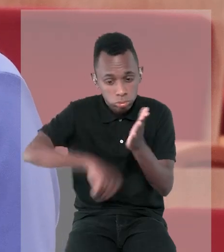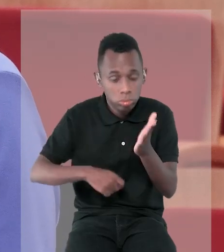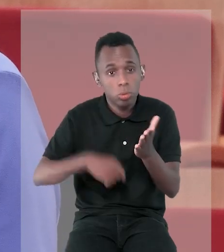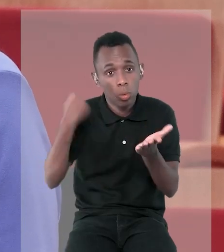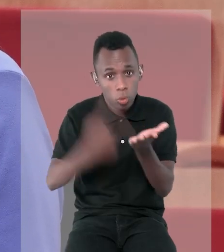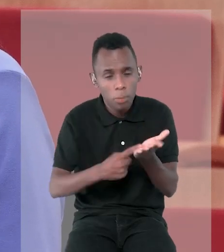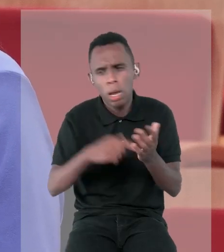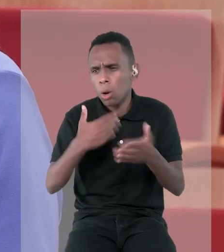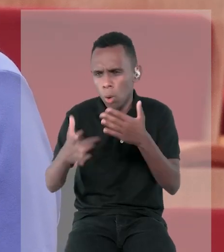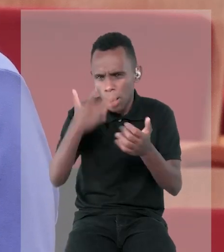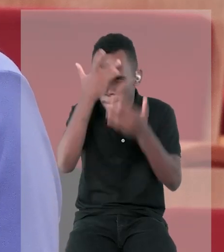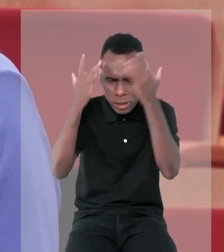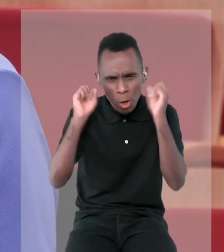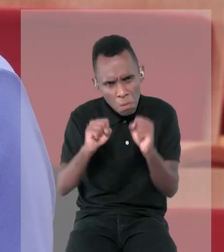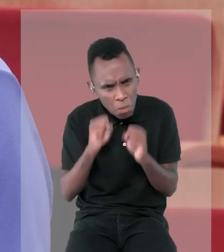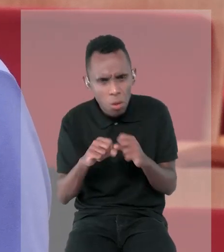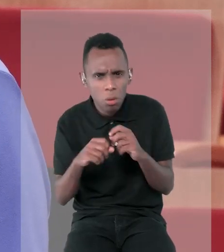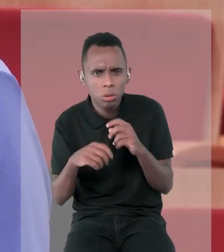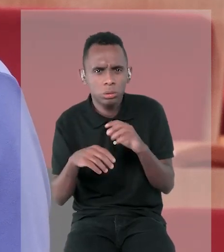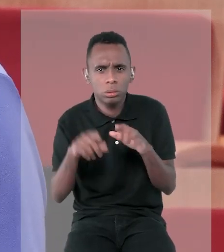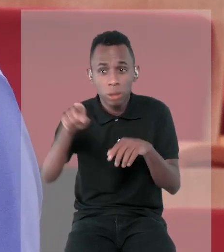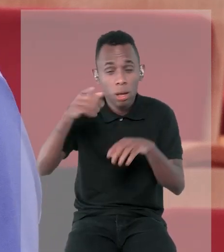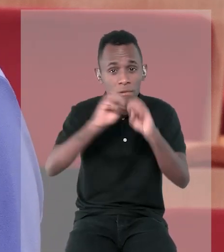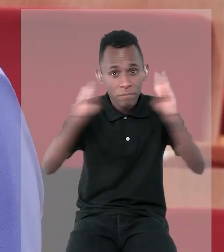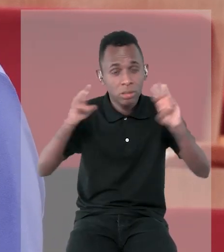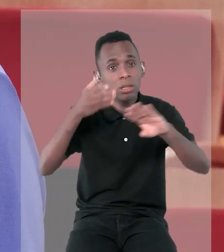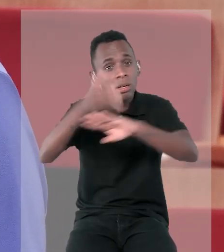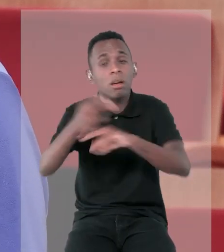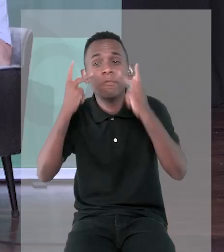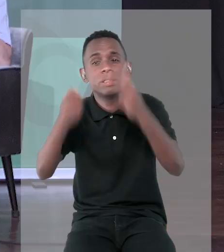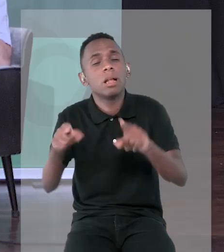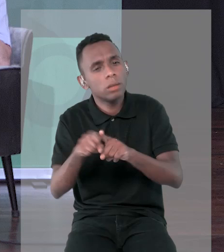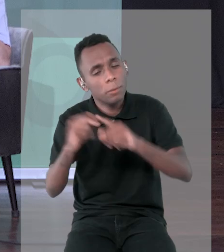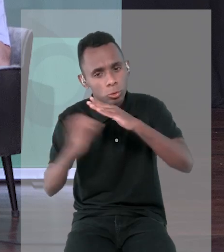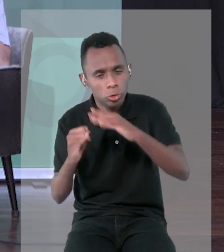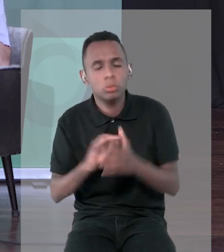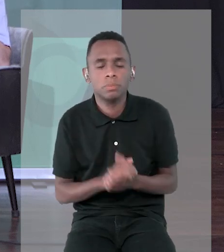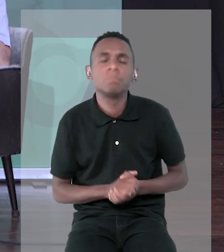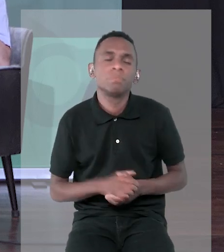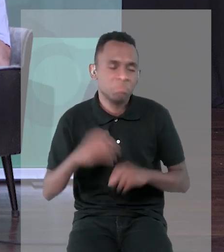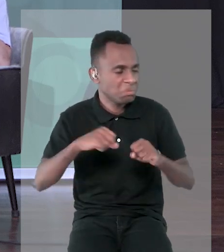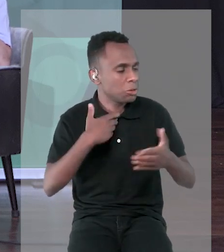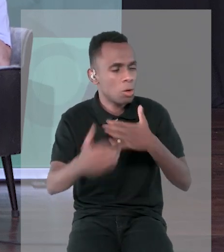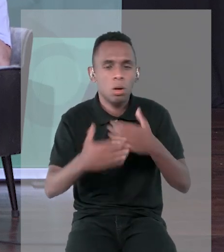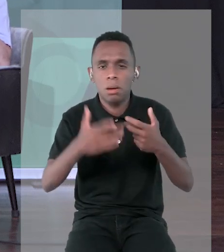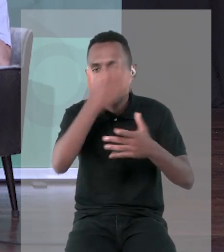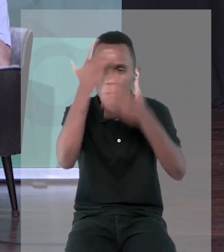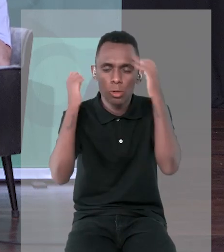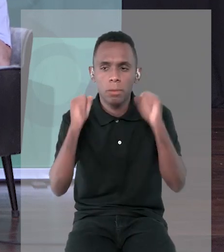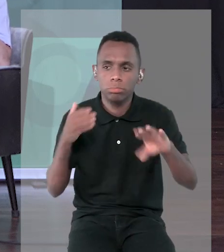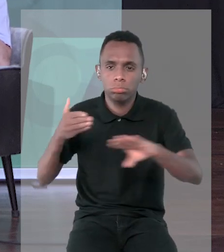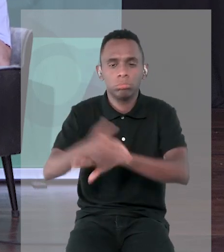pessoa pode, né, agendando por lá, estar visitando, conhecendo? Absolutamente. Qualquer um pode visitar, o Instituto